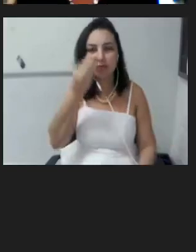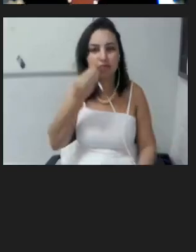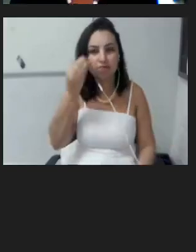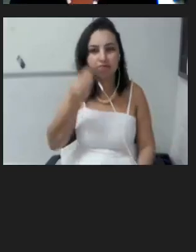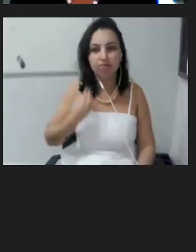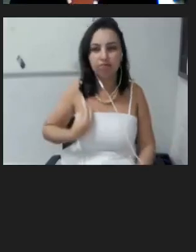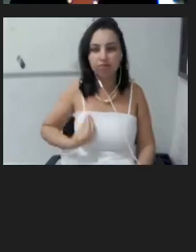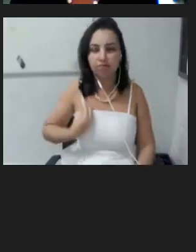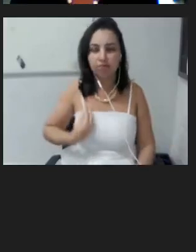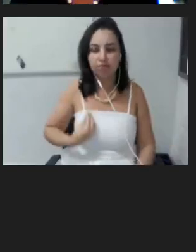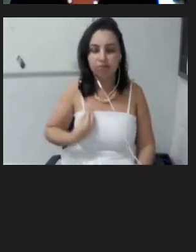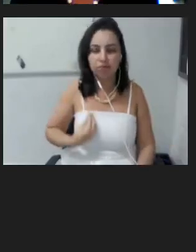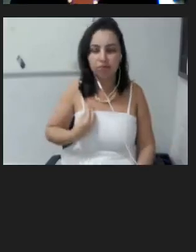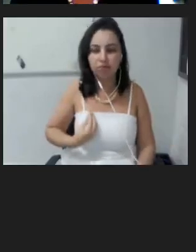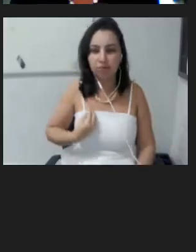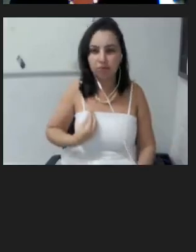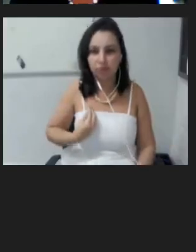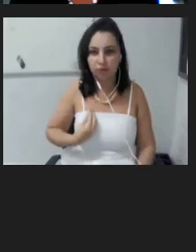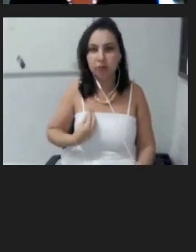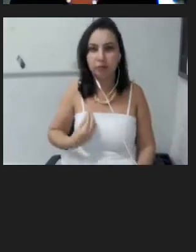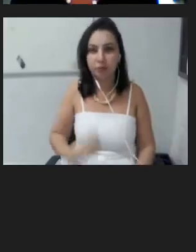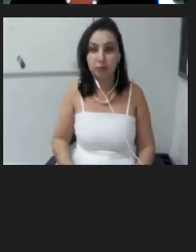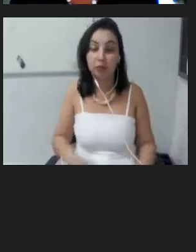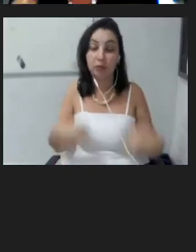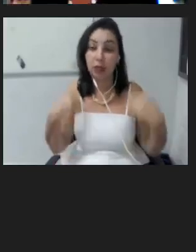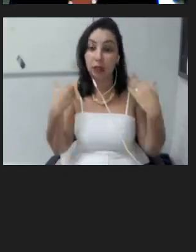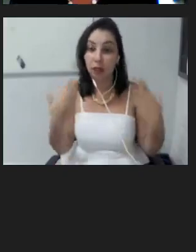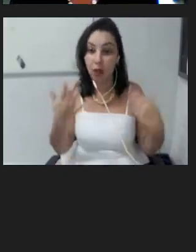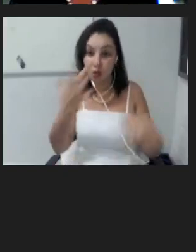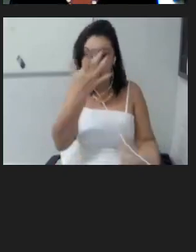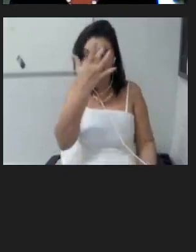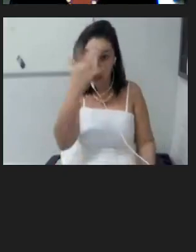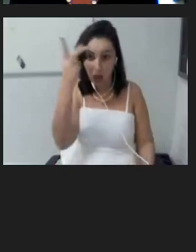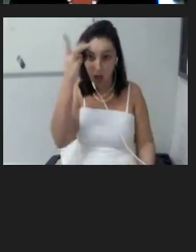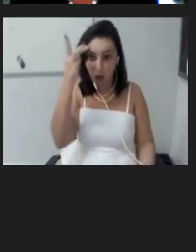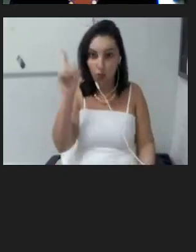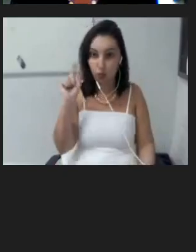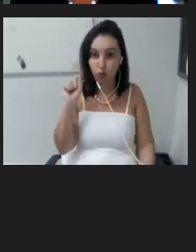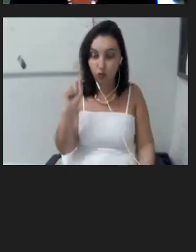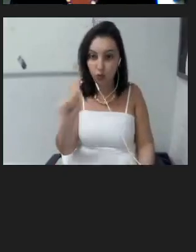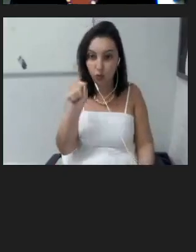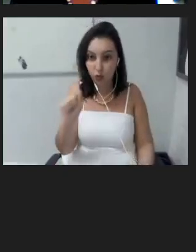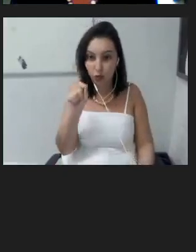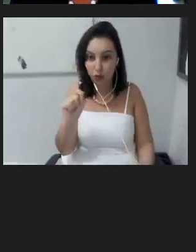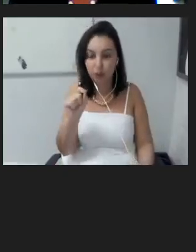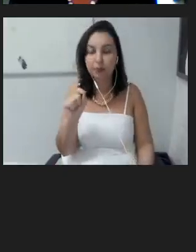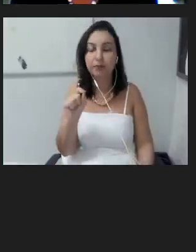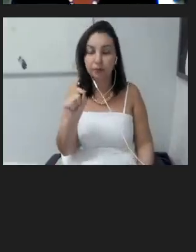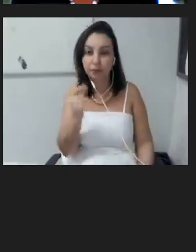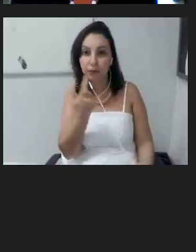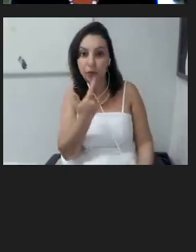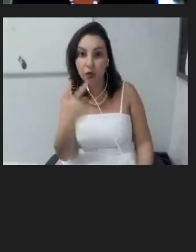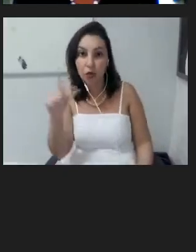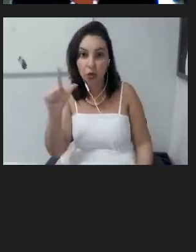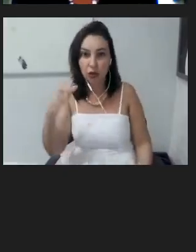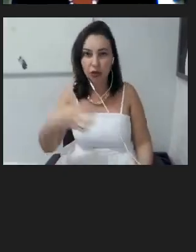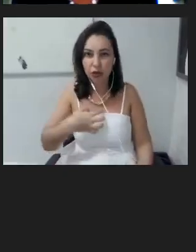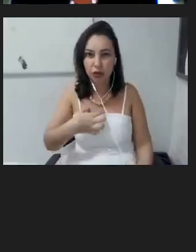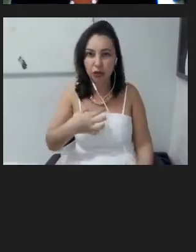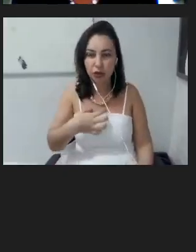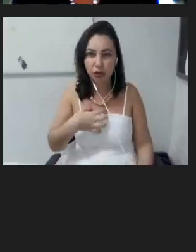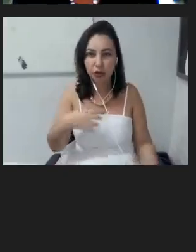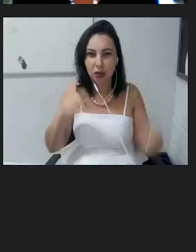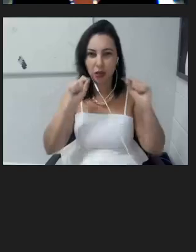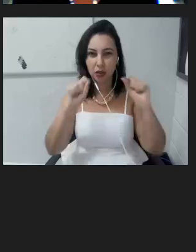momento presente. Então, a saúde mental, ela, de uma outra forma, essa definição que a